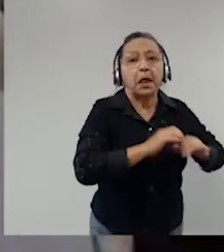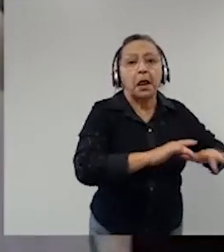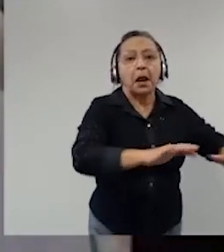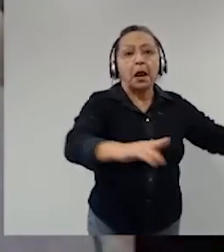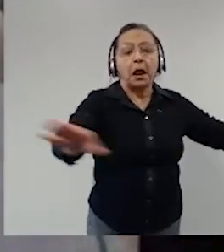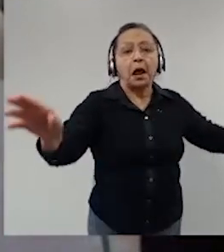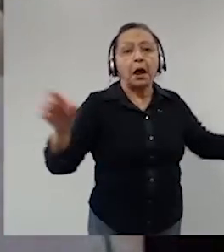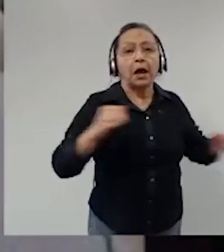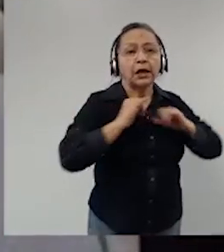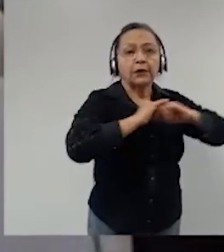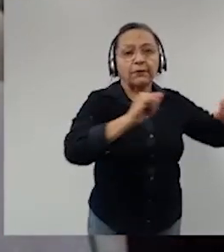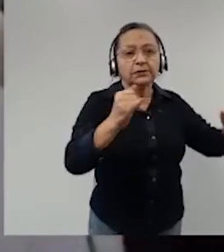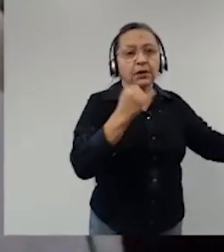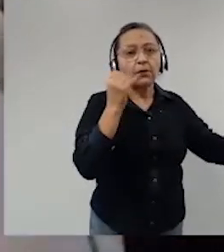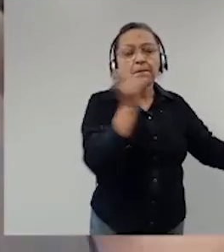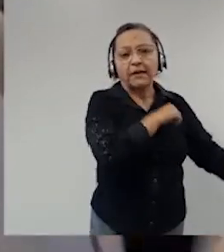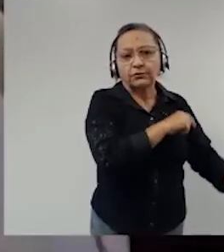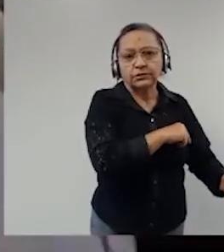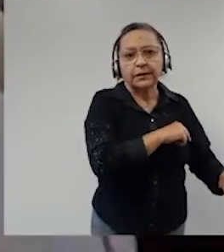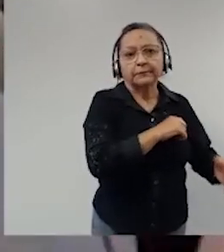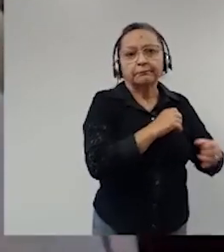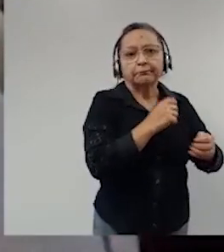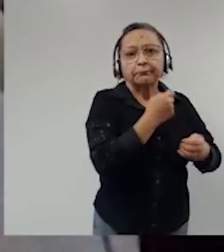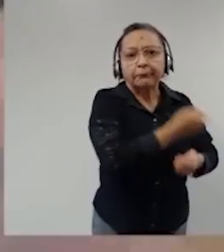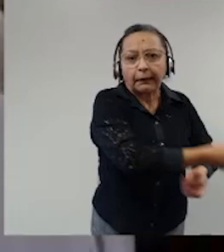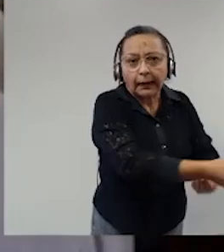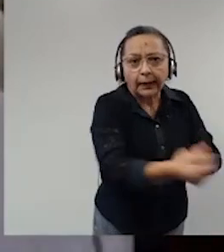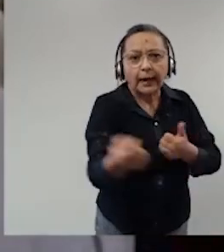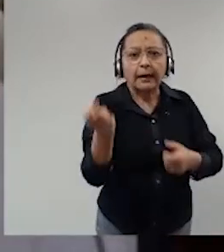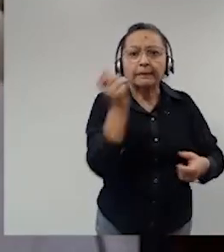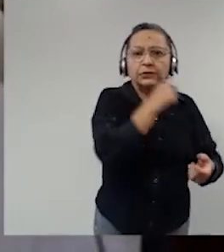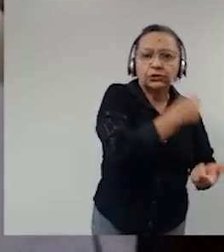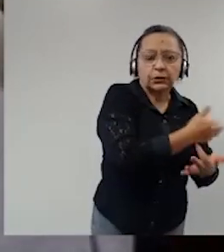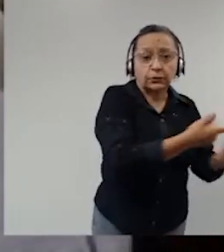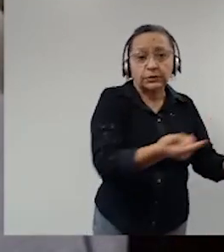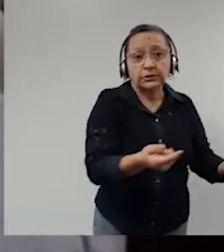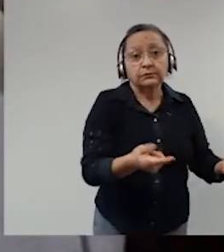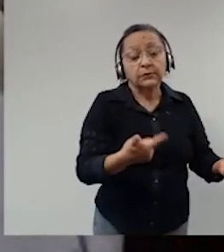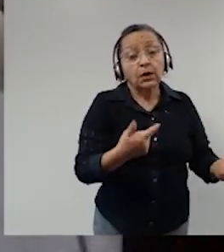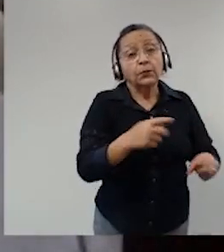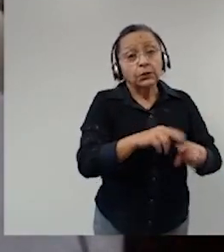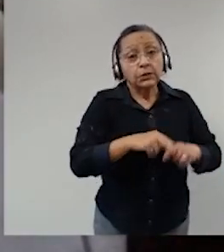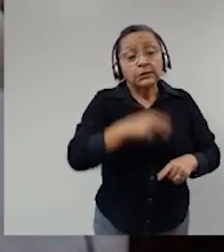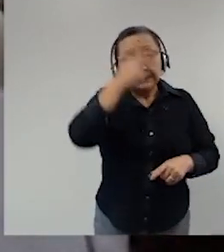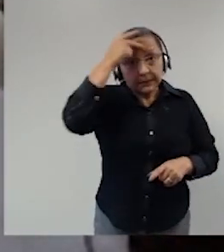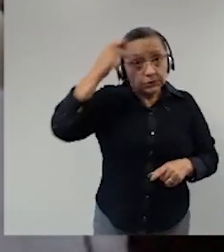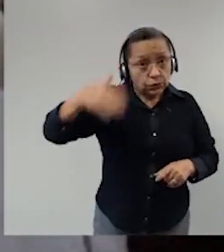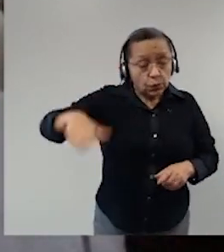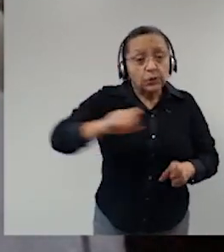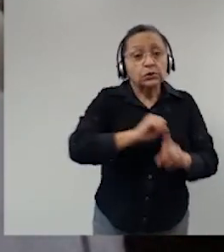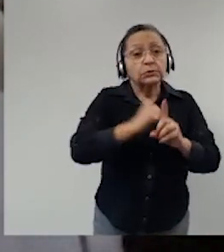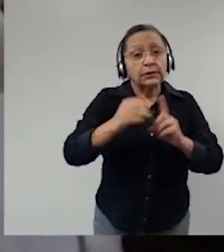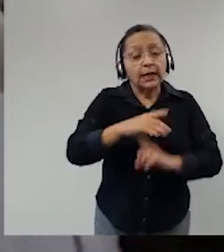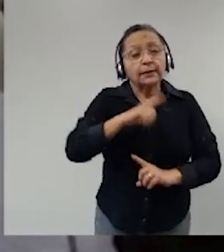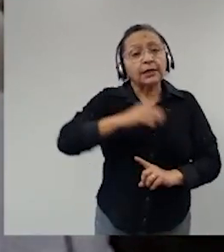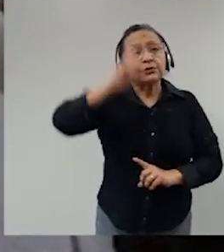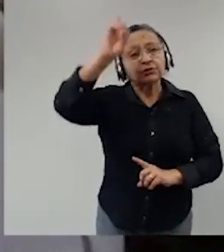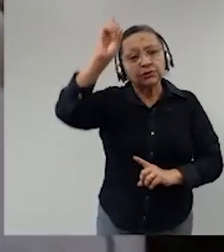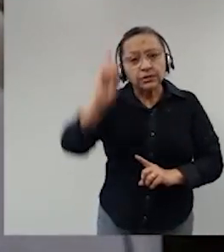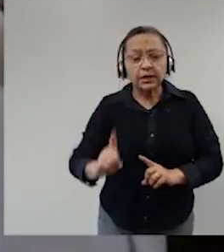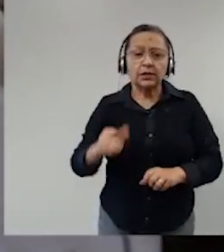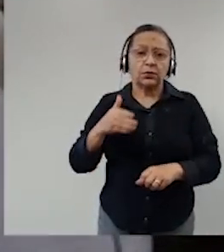uma sociedade informada, e aí o direito ao acesso à informação, a importância, né, dele, é